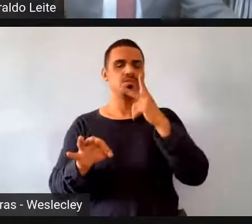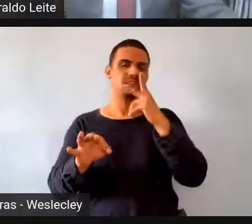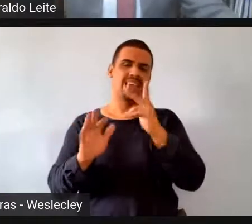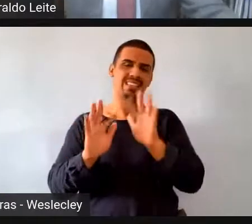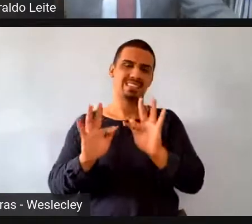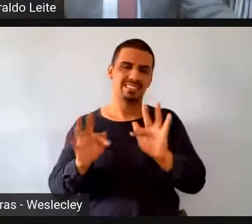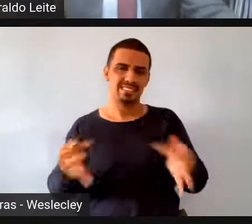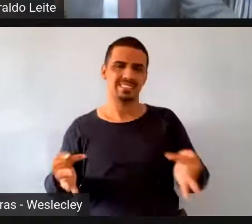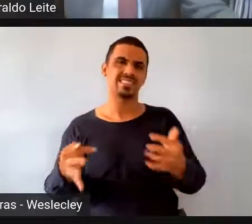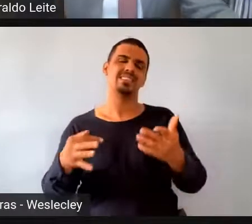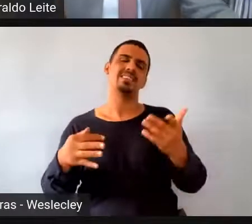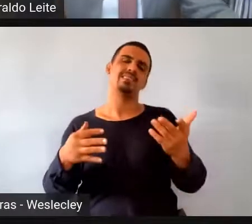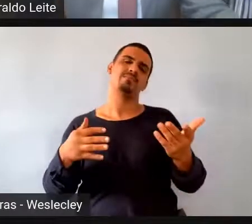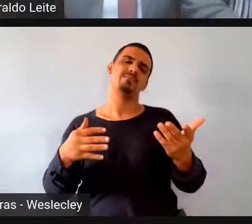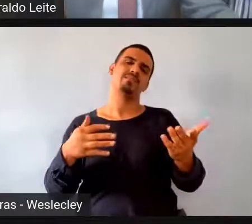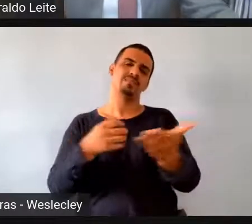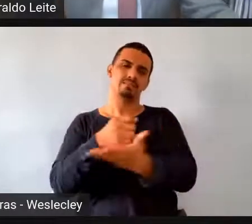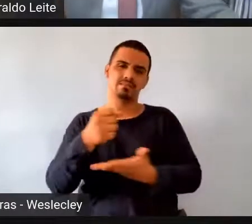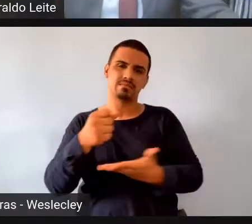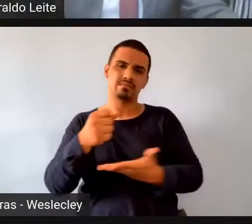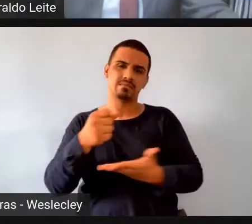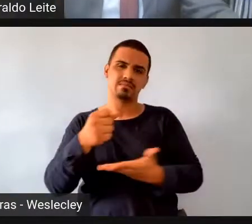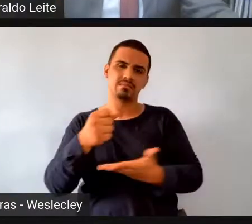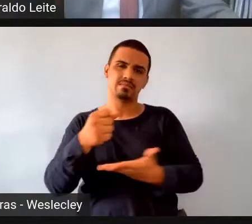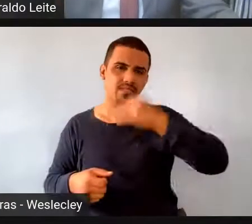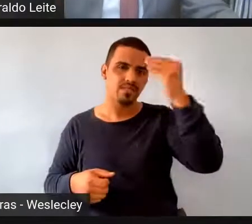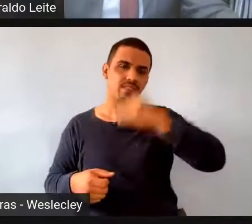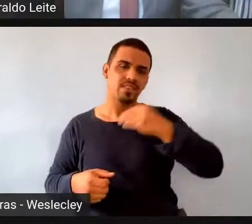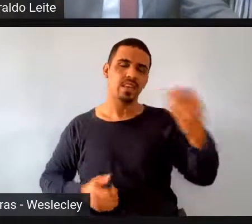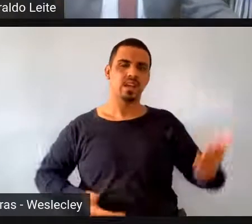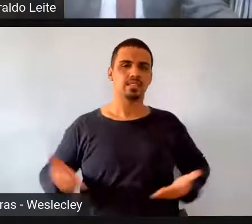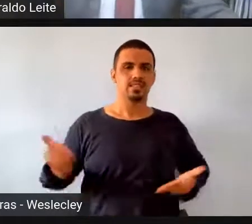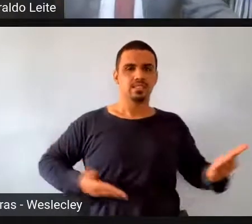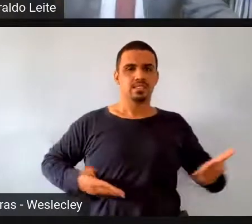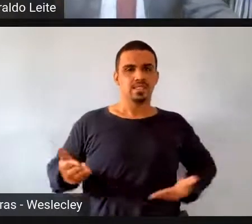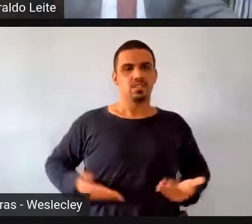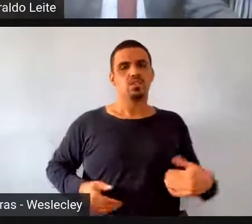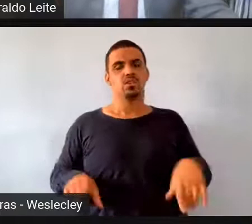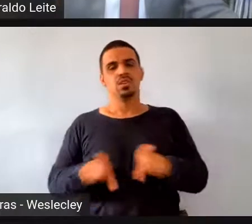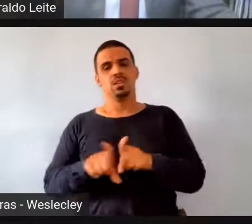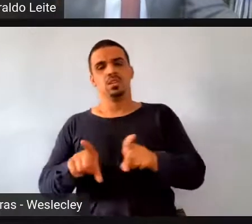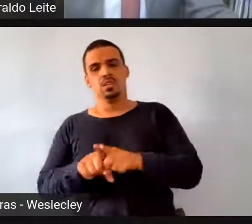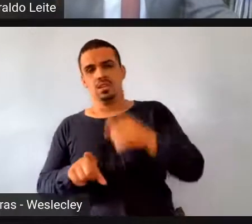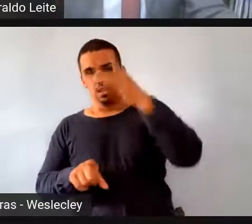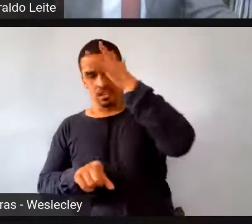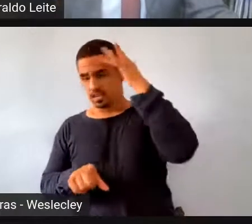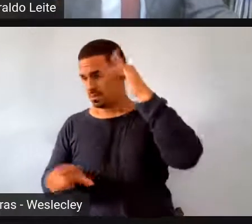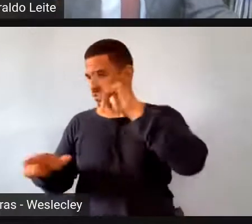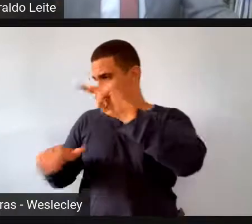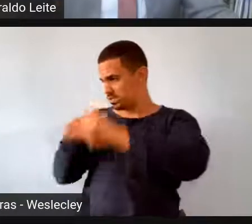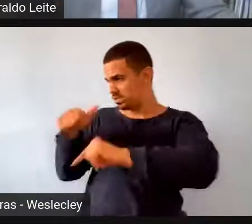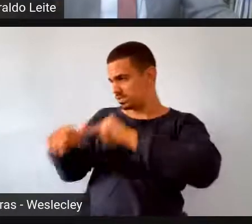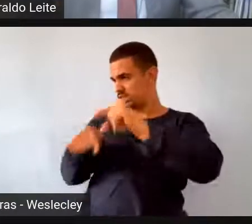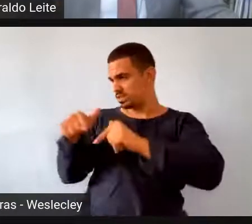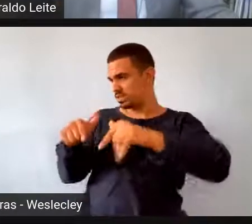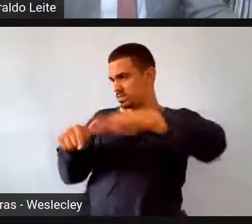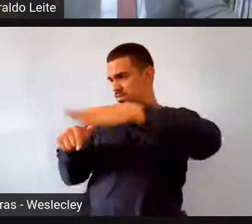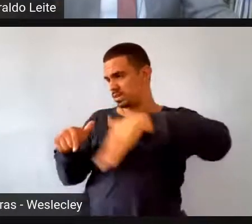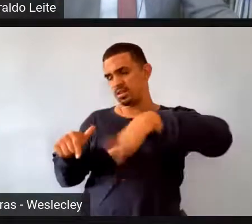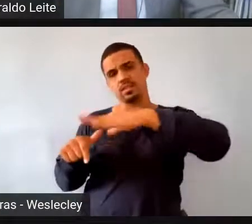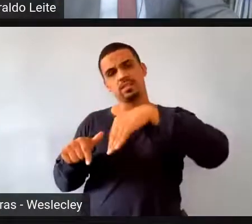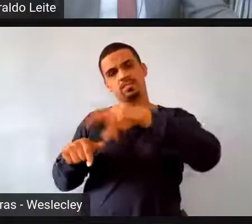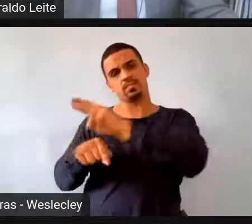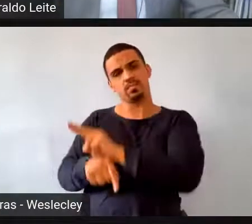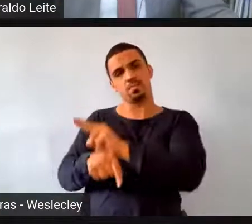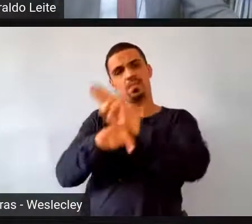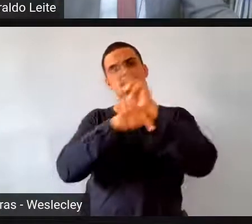em termos, né, tanto de servidores quanto do próprio dos magistrados, né, eles são emprestados da justiça